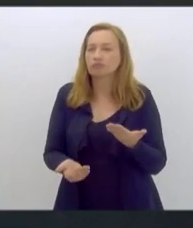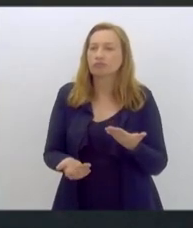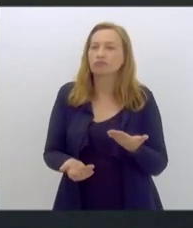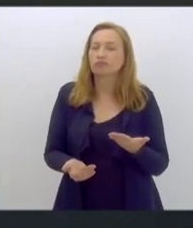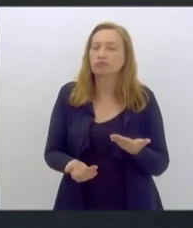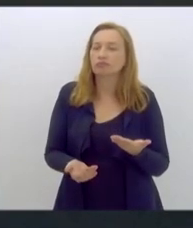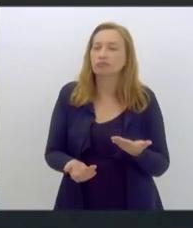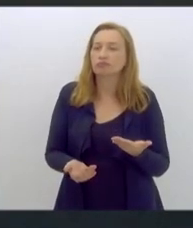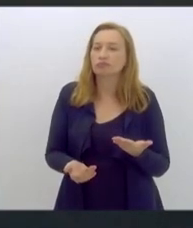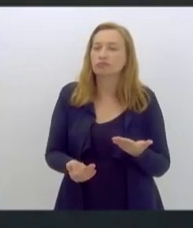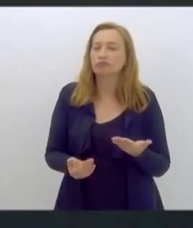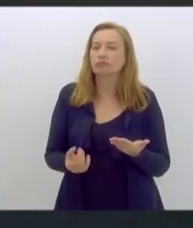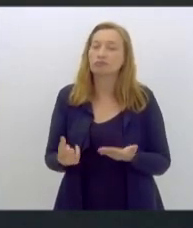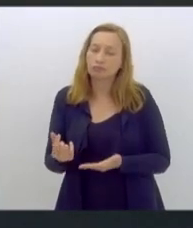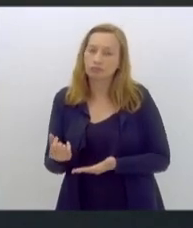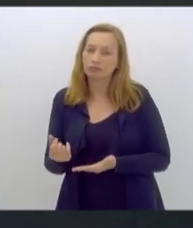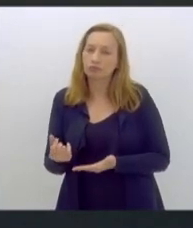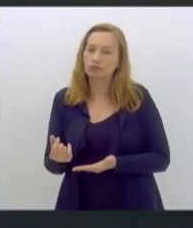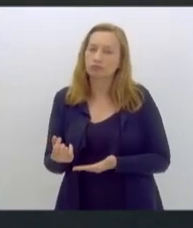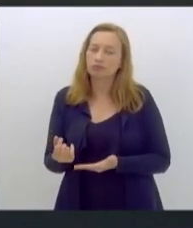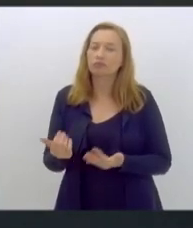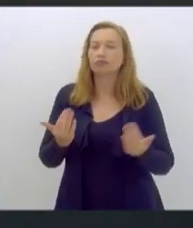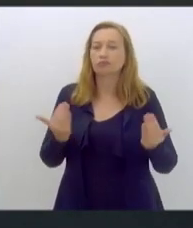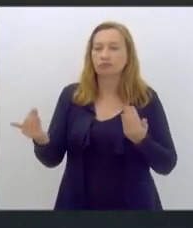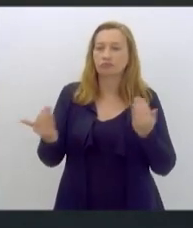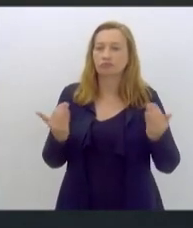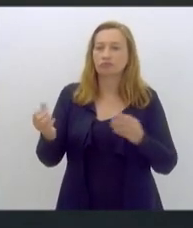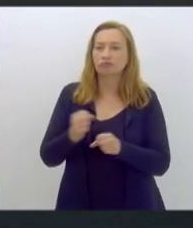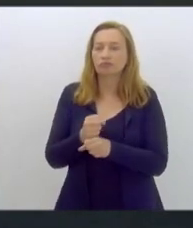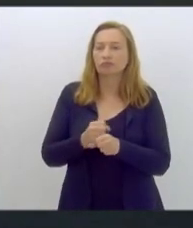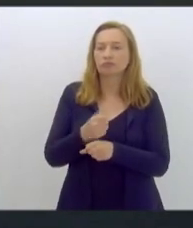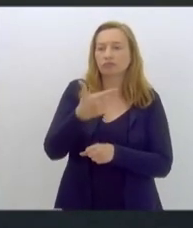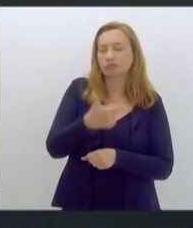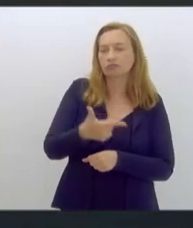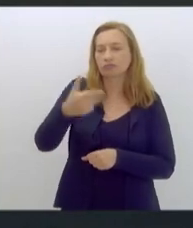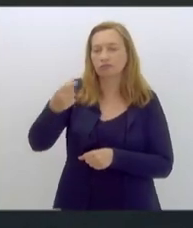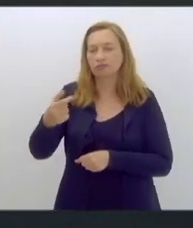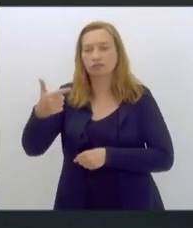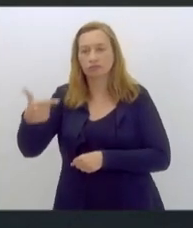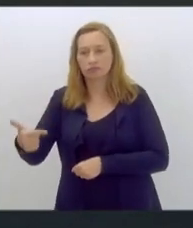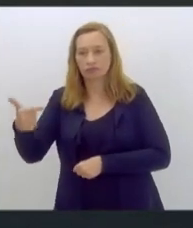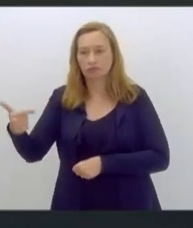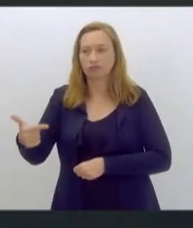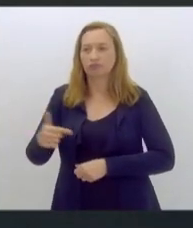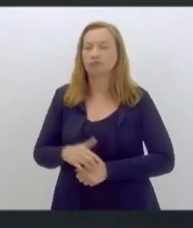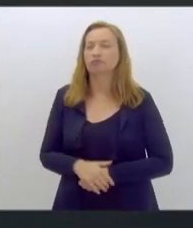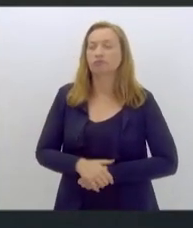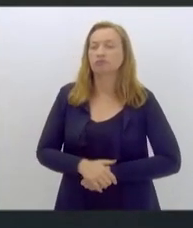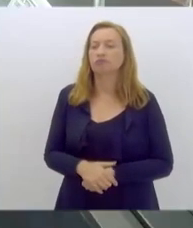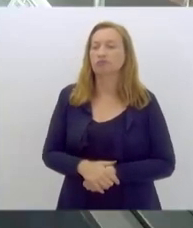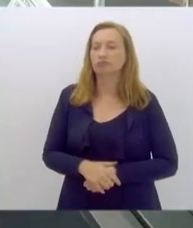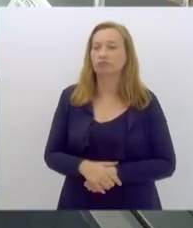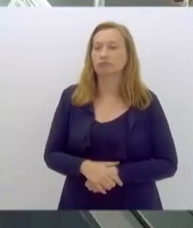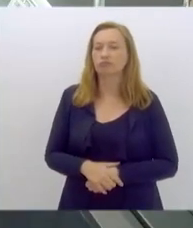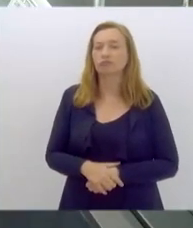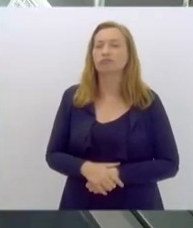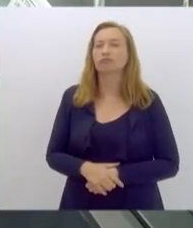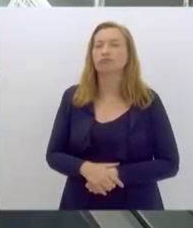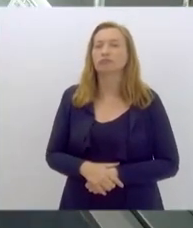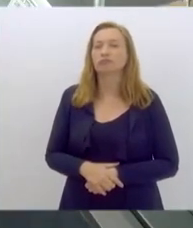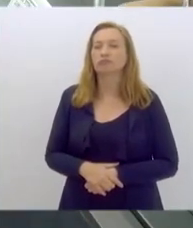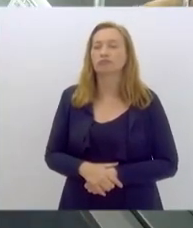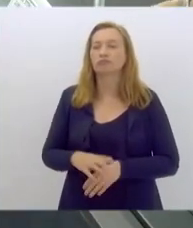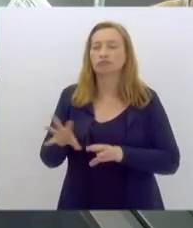do valor do brete em comparação com o ano de 2022 E aí nós temos então